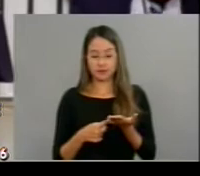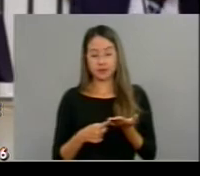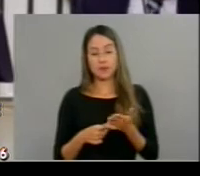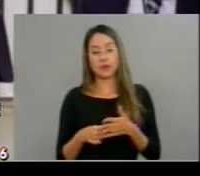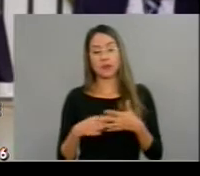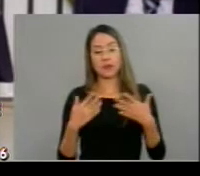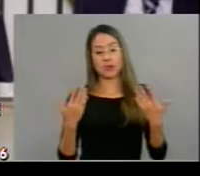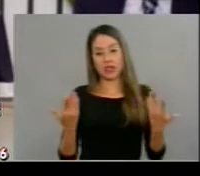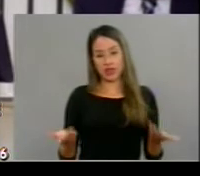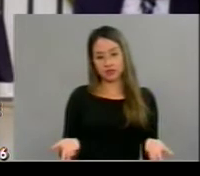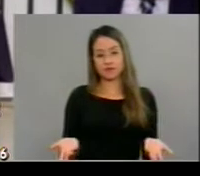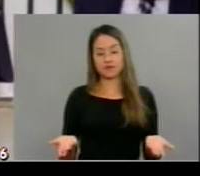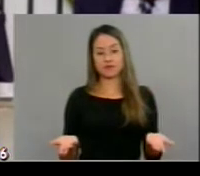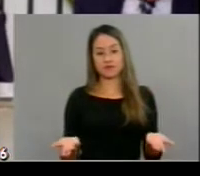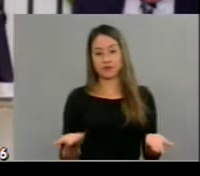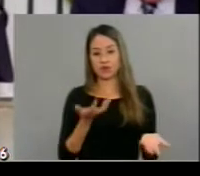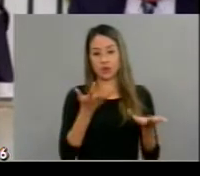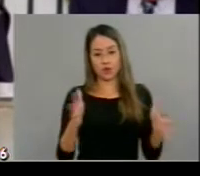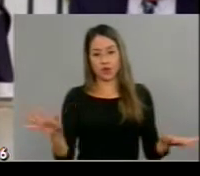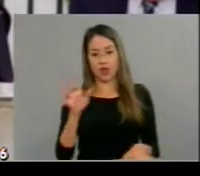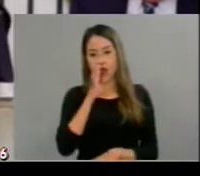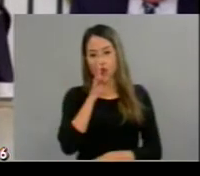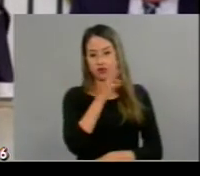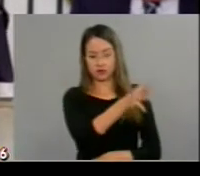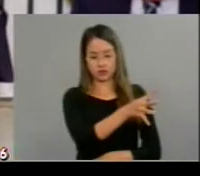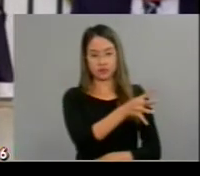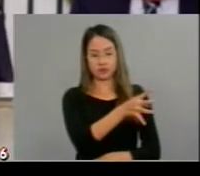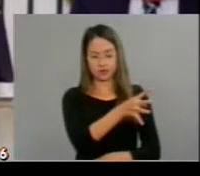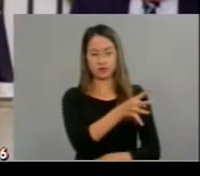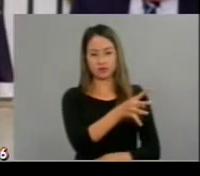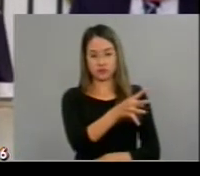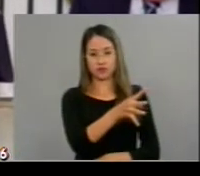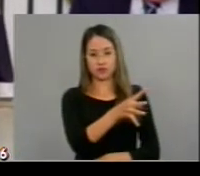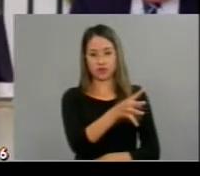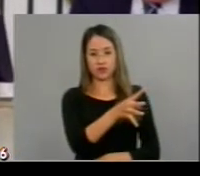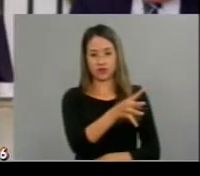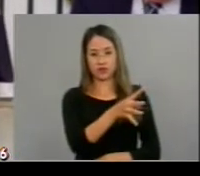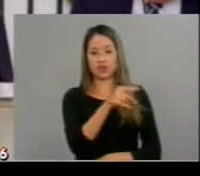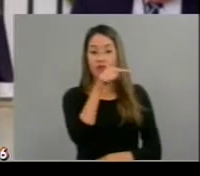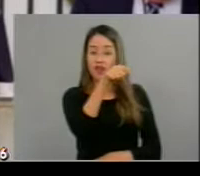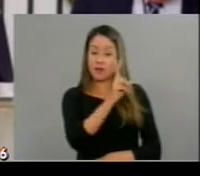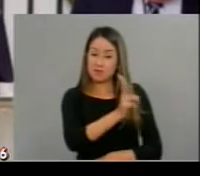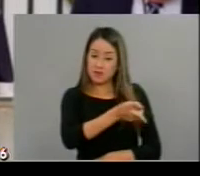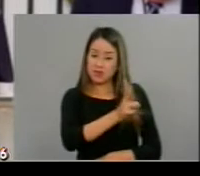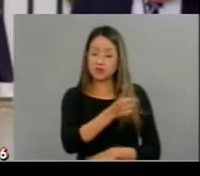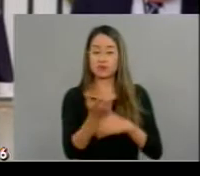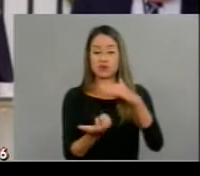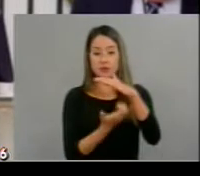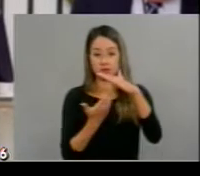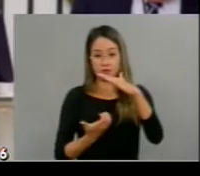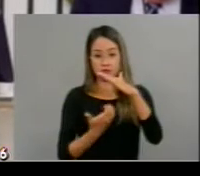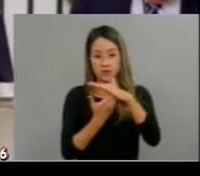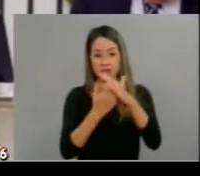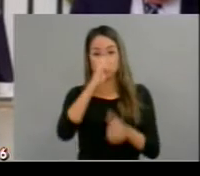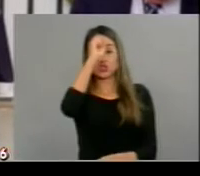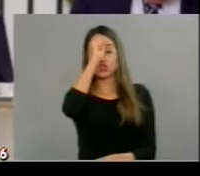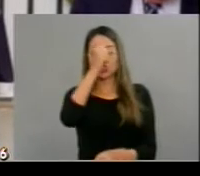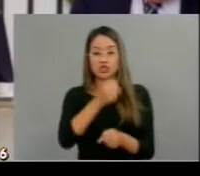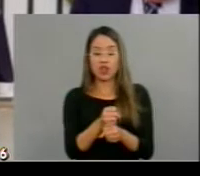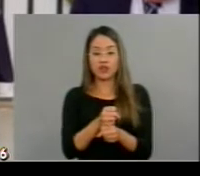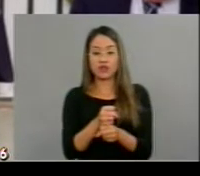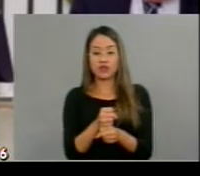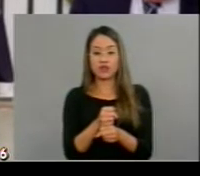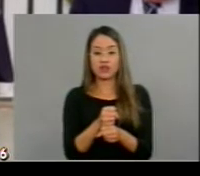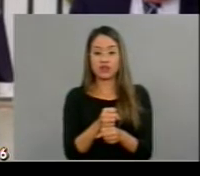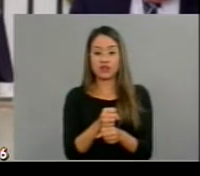não quero fazer aqui nenhum tipo de acusação, mas por coincidência ou não, essas mesmas empresas, os seus donos,